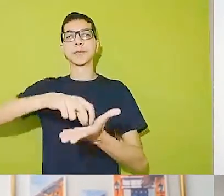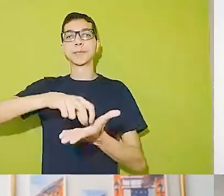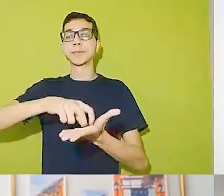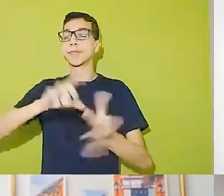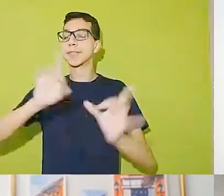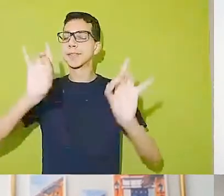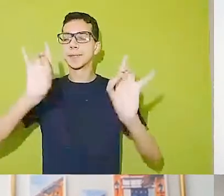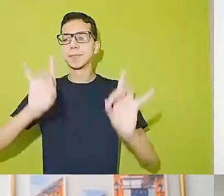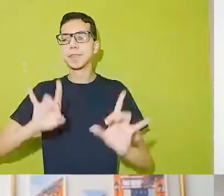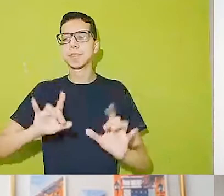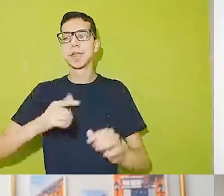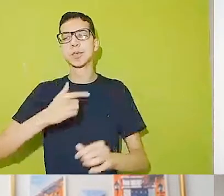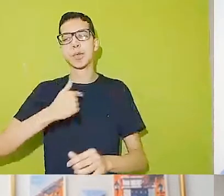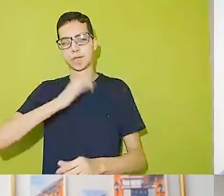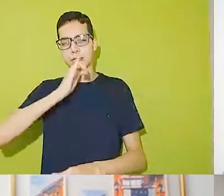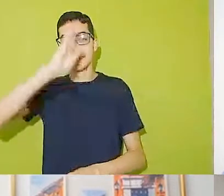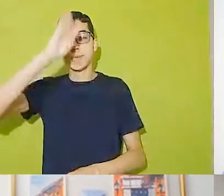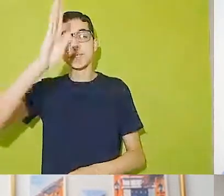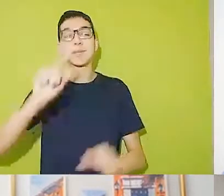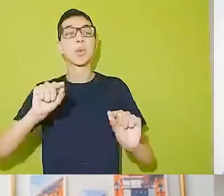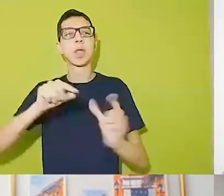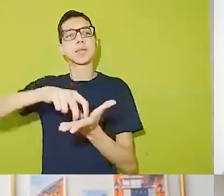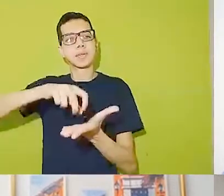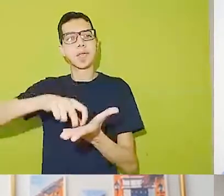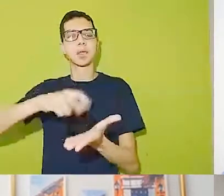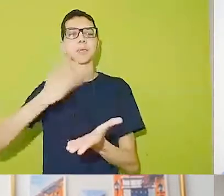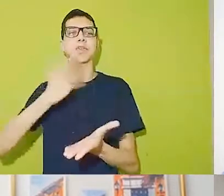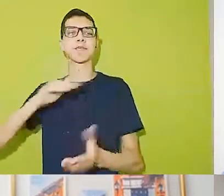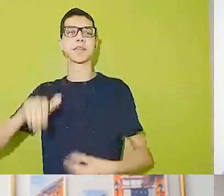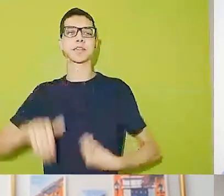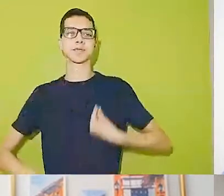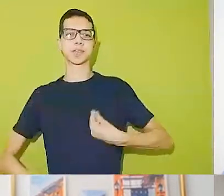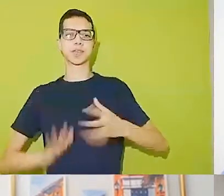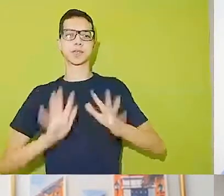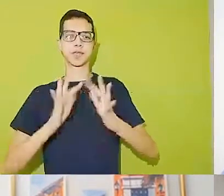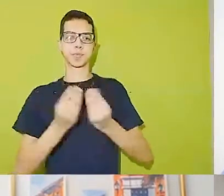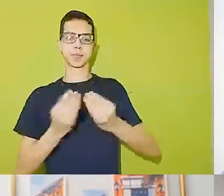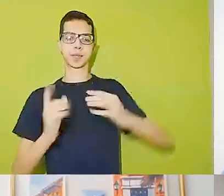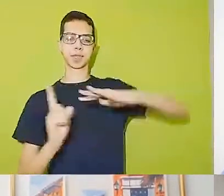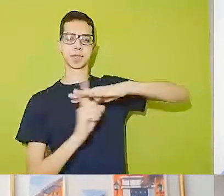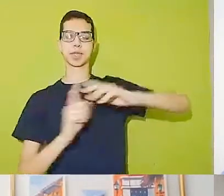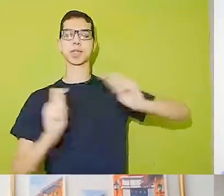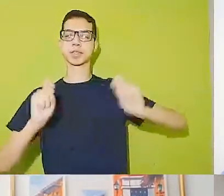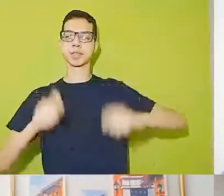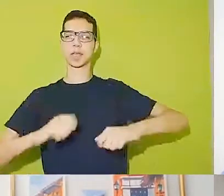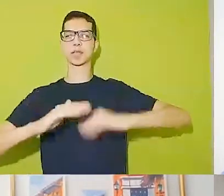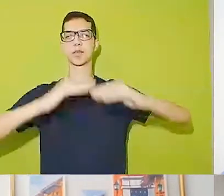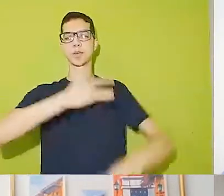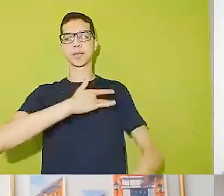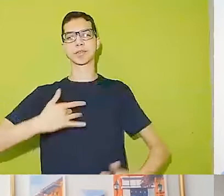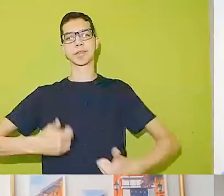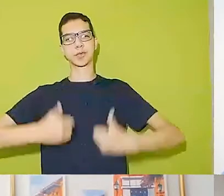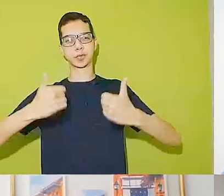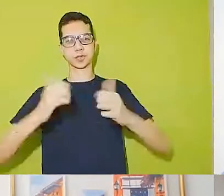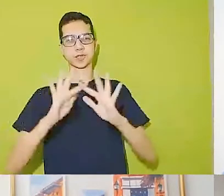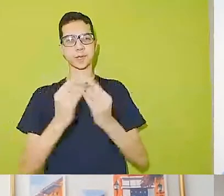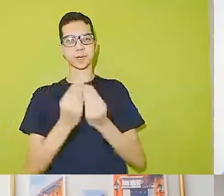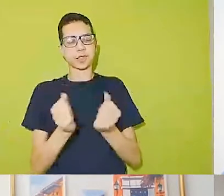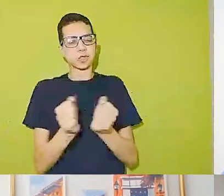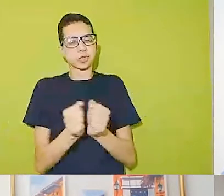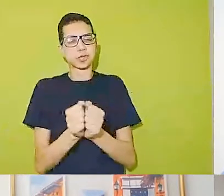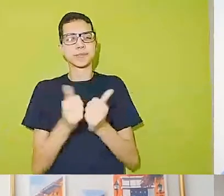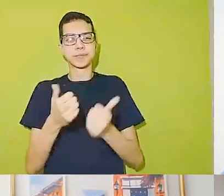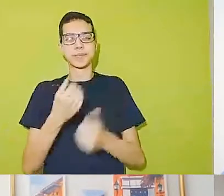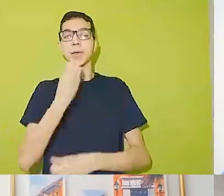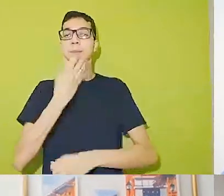da criança à convivência familiar e ao desenvolvimento sadio ao lado da sua família. Tá bom? Então, eu desejo um bom evento a todos